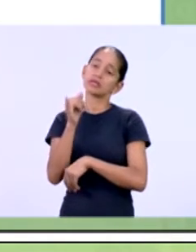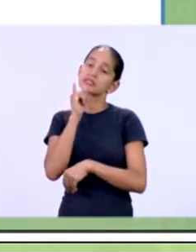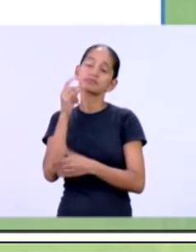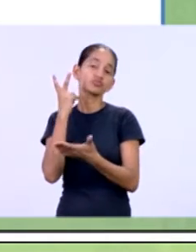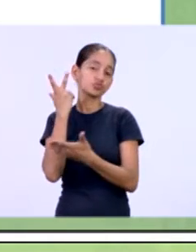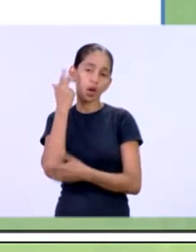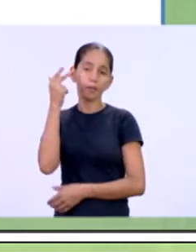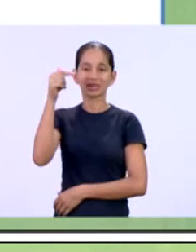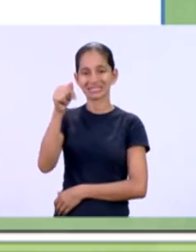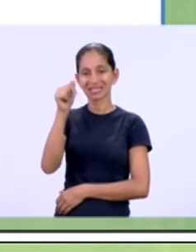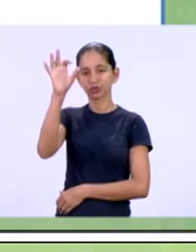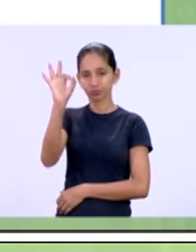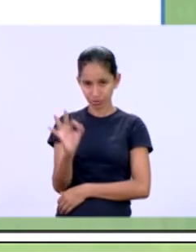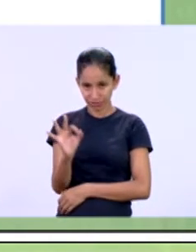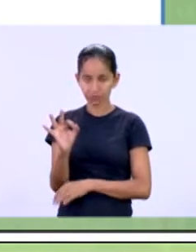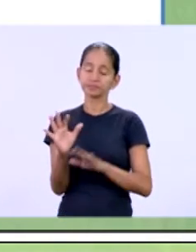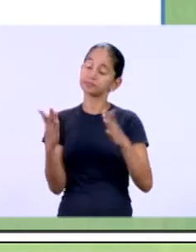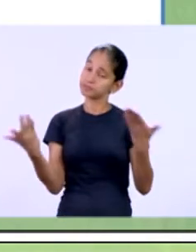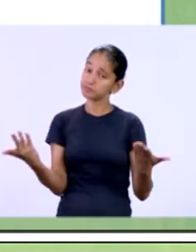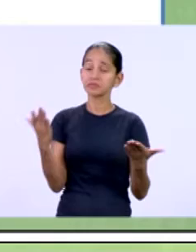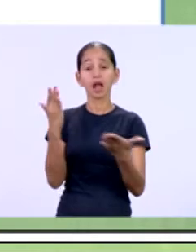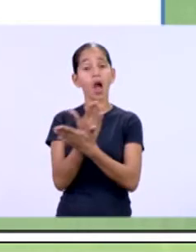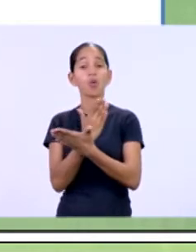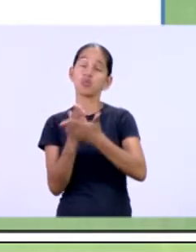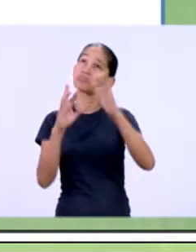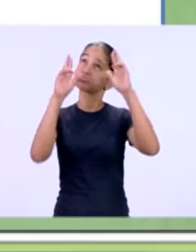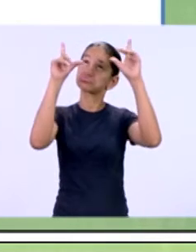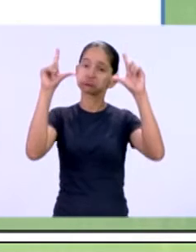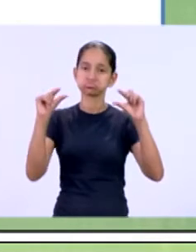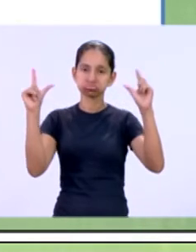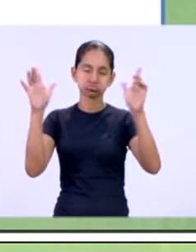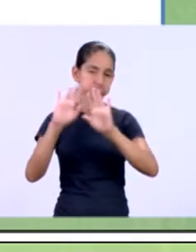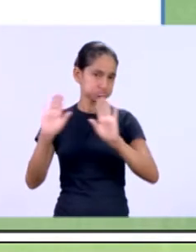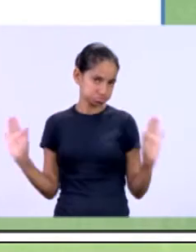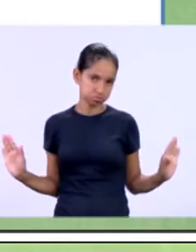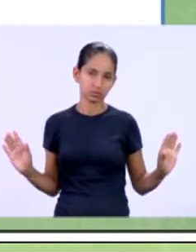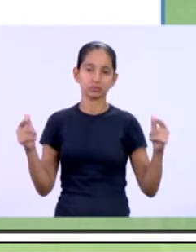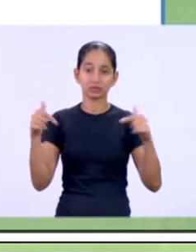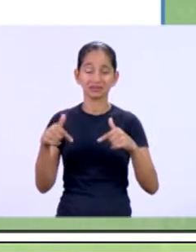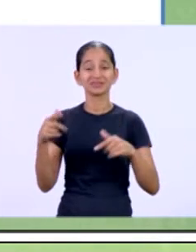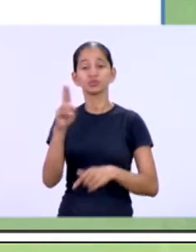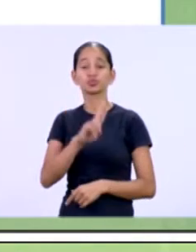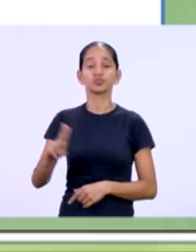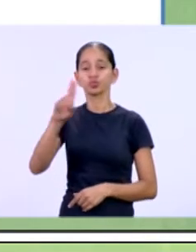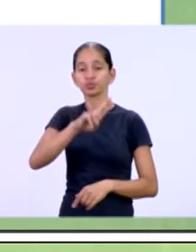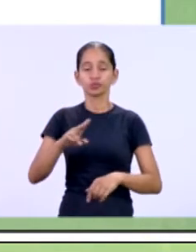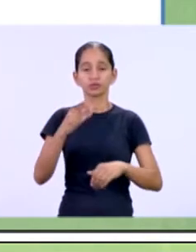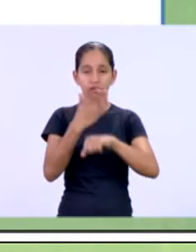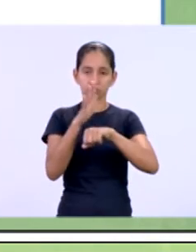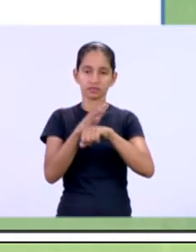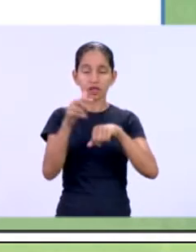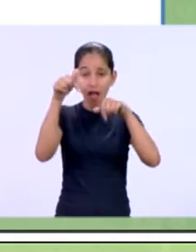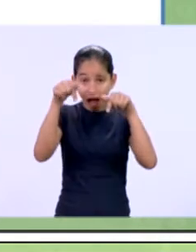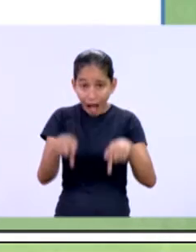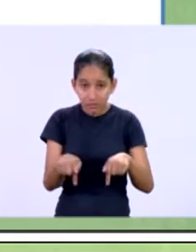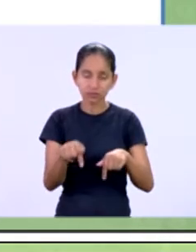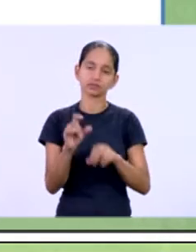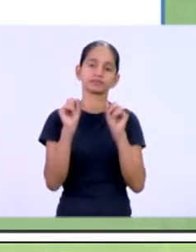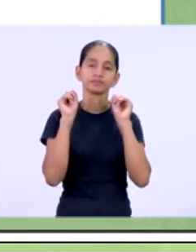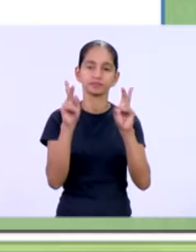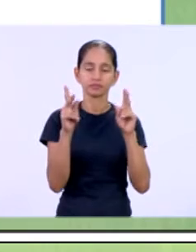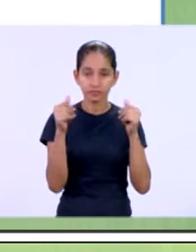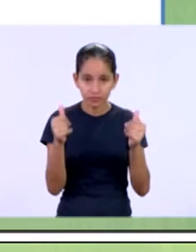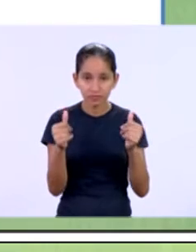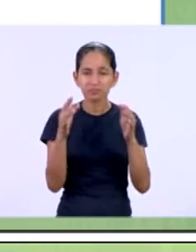de 7%. Isso depende, né? Existem outras, mas vamos utilizar somente essa em nossos exercícios e exemplos para ficar mais simples para a